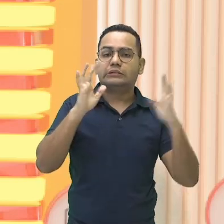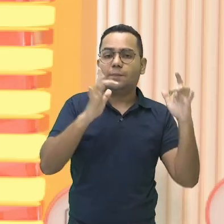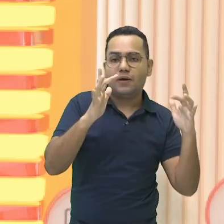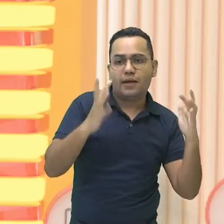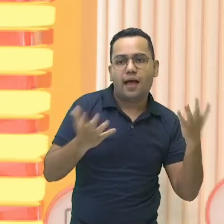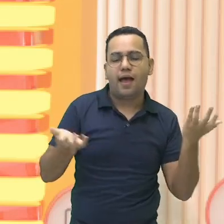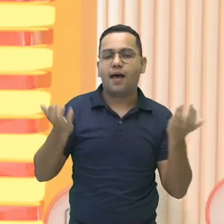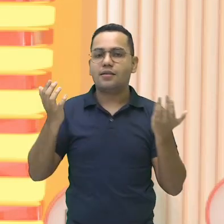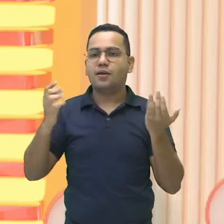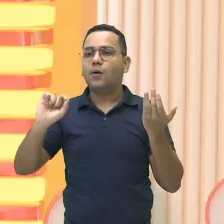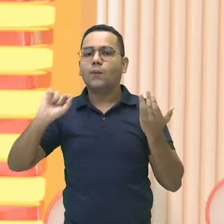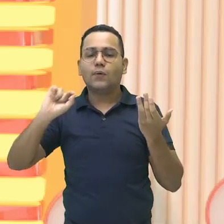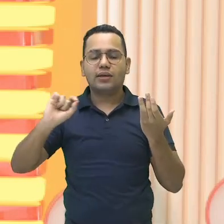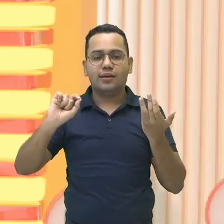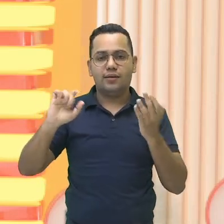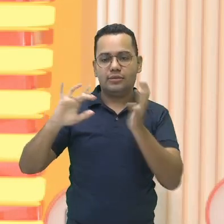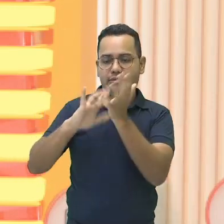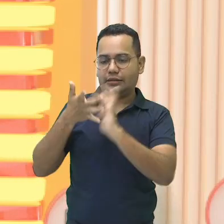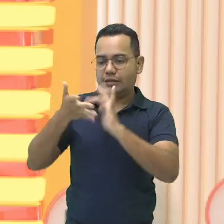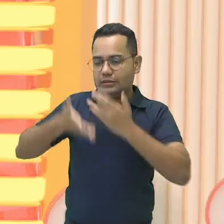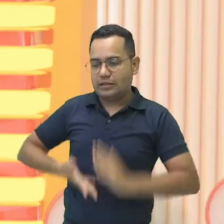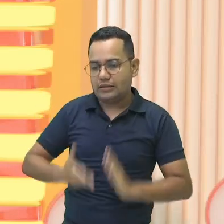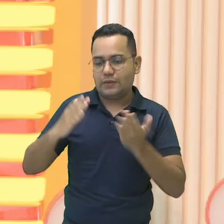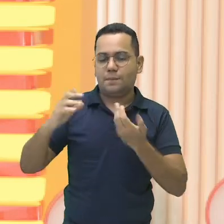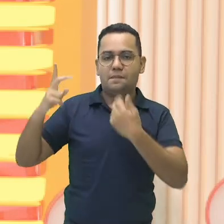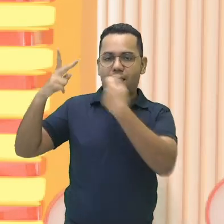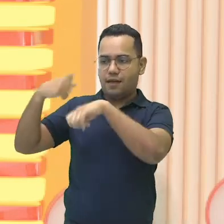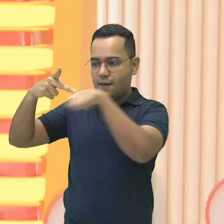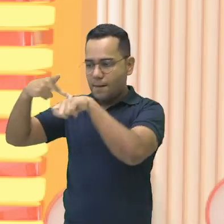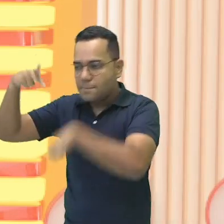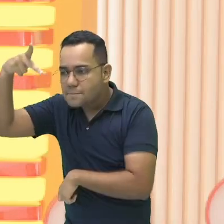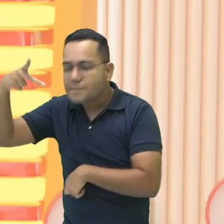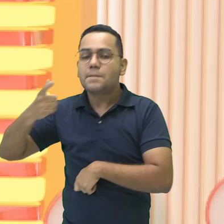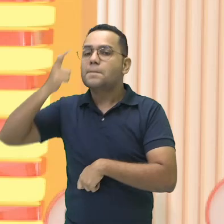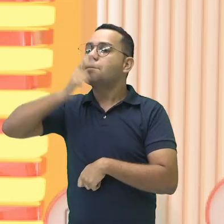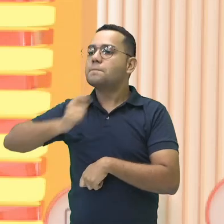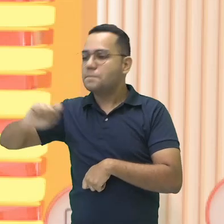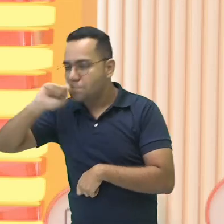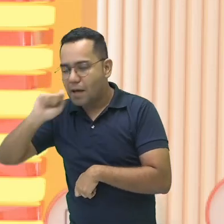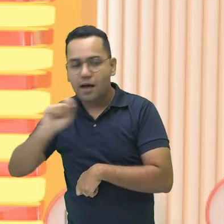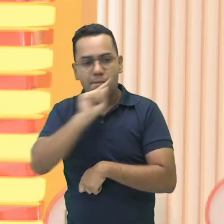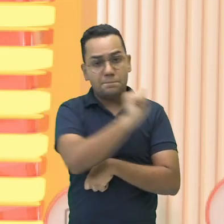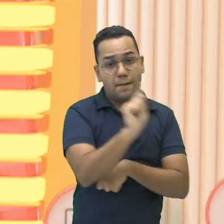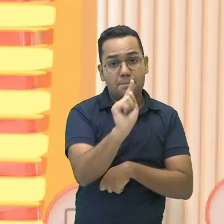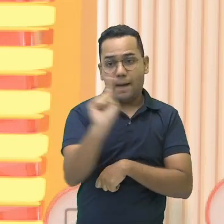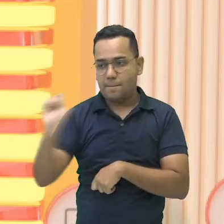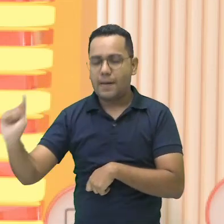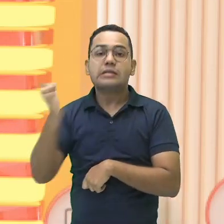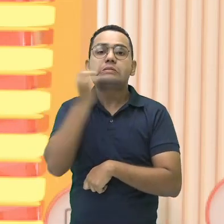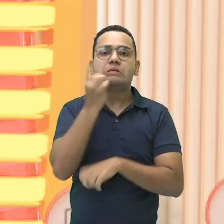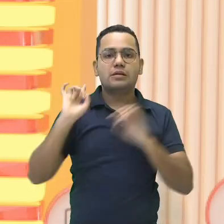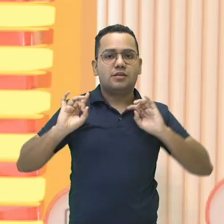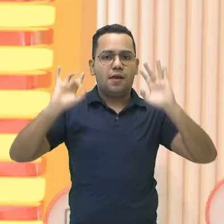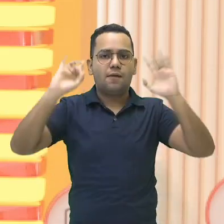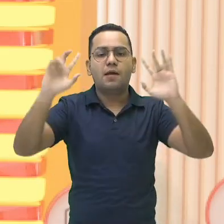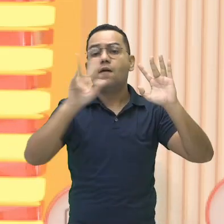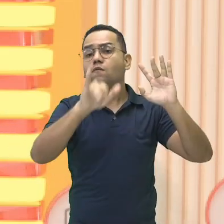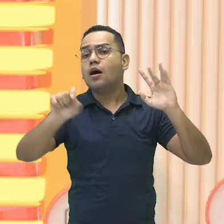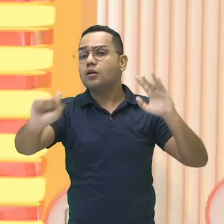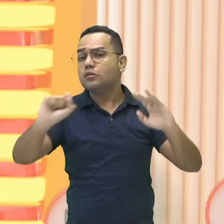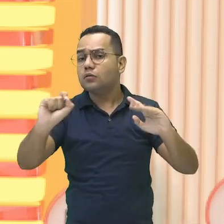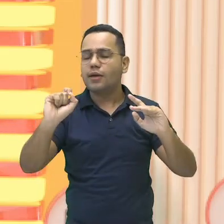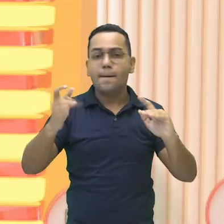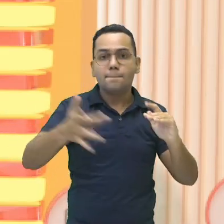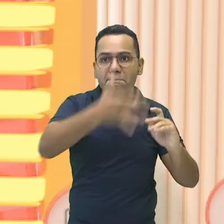Natal, né? Todo Dia dos Pais, Páscoa, tudo isso aí é motivo para incentivar as pessoas a